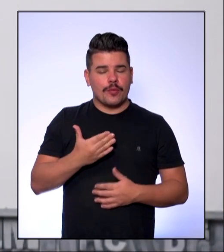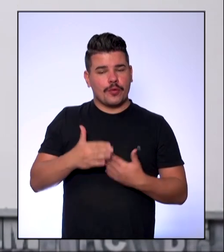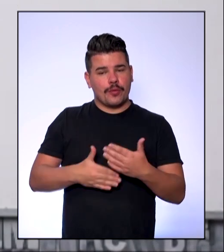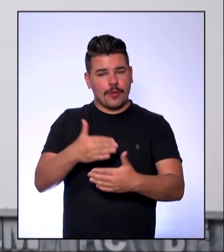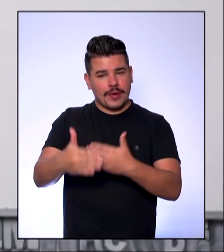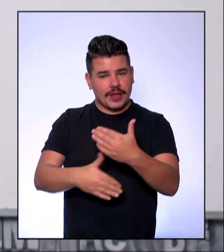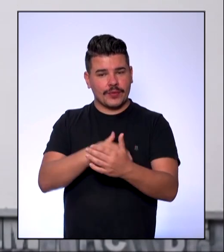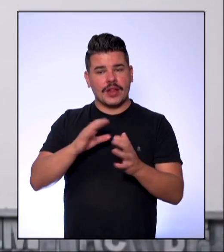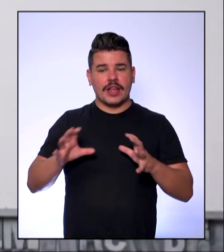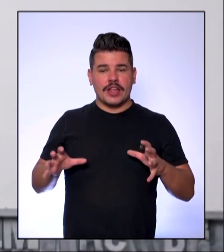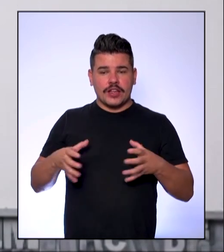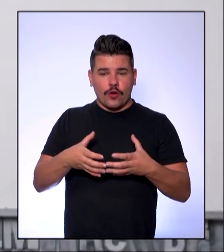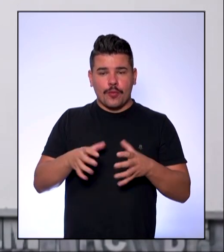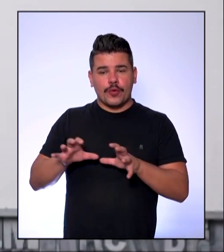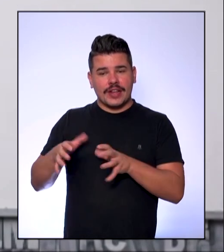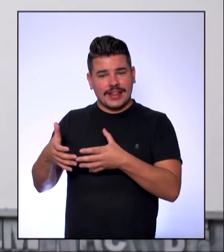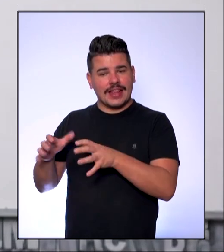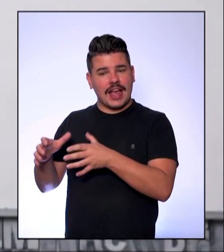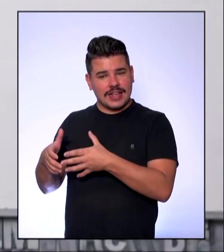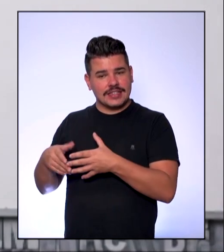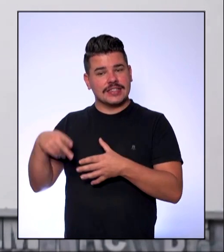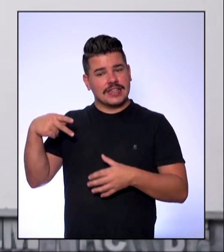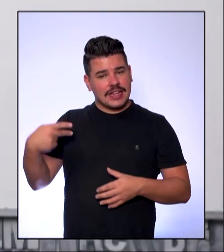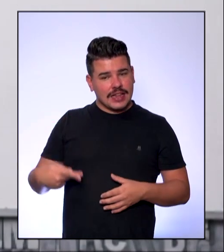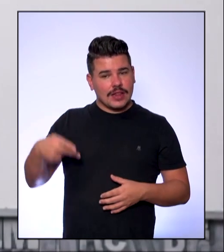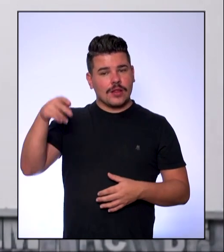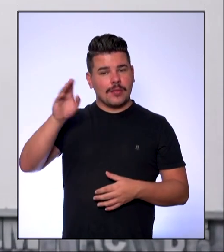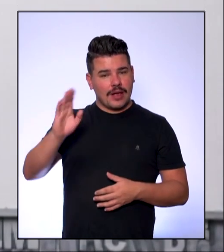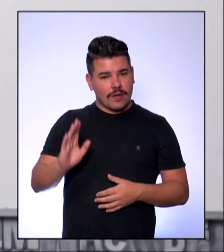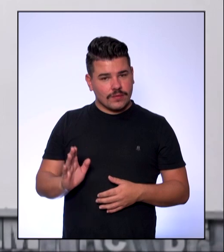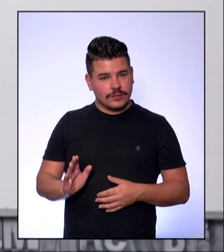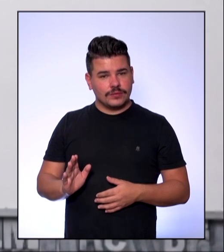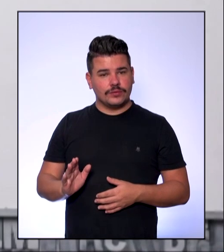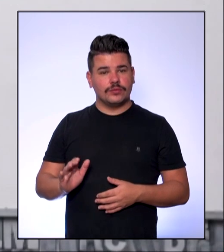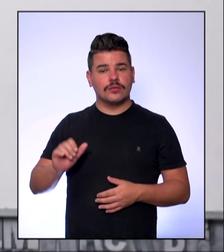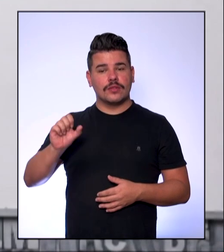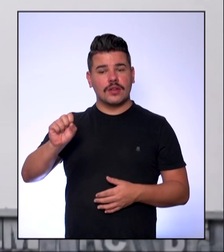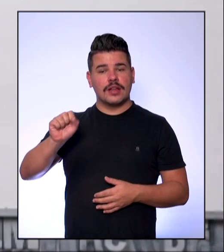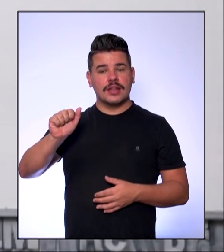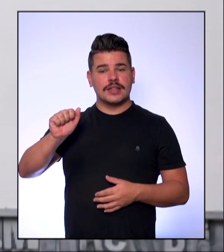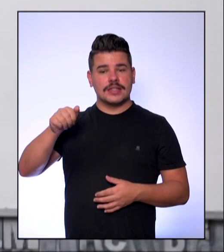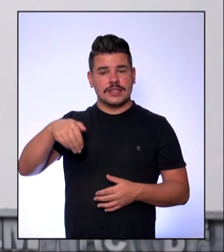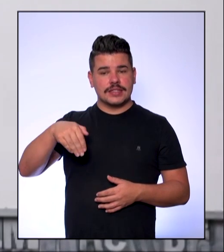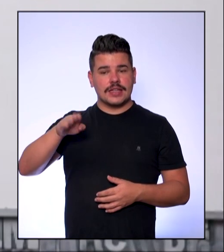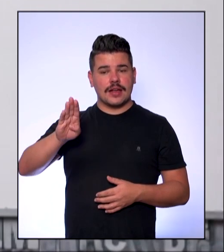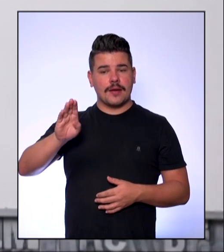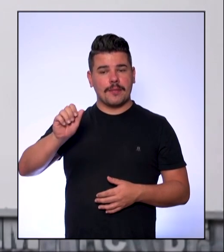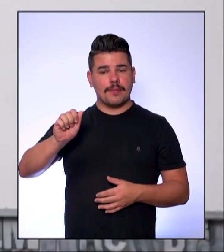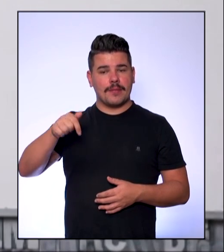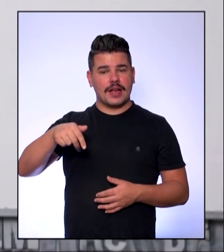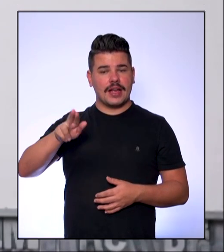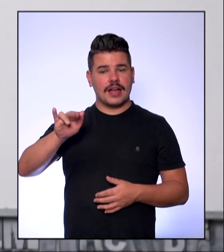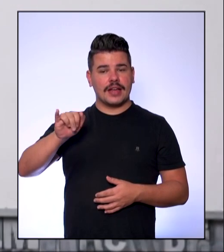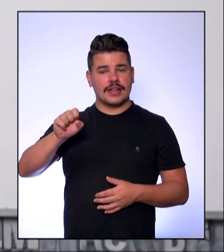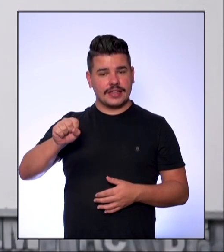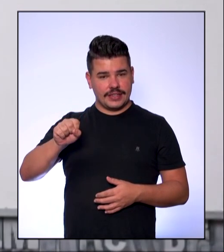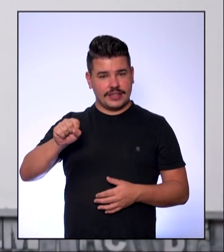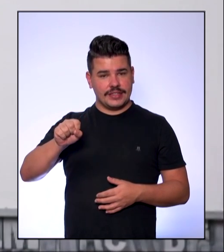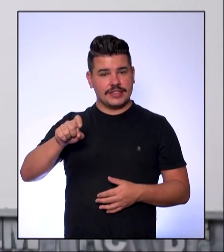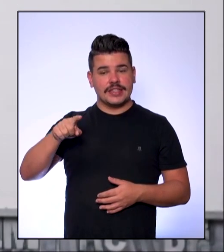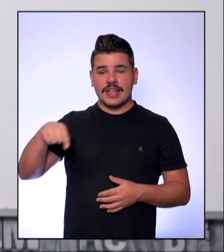dessas comunidades nativas no Brasil. Os sambaquis vão